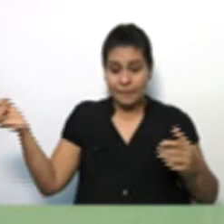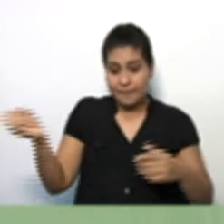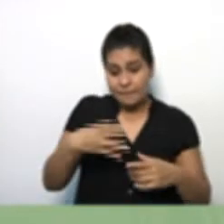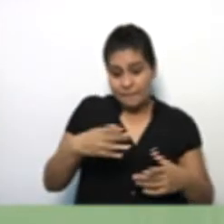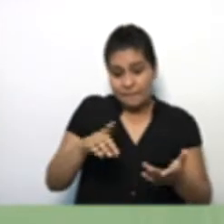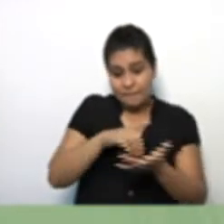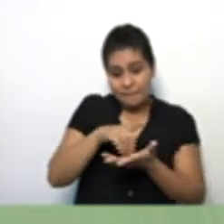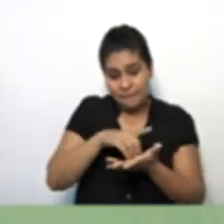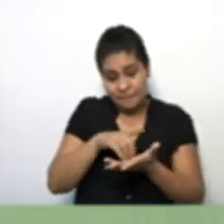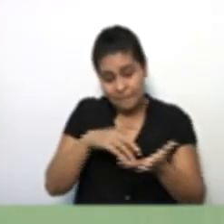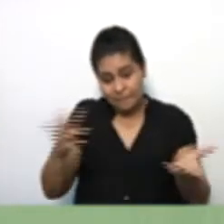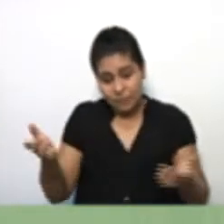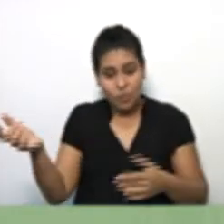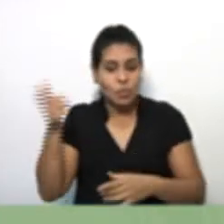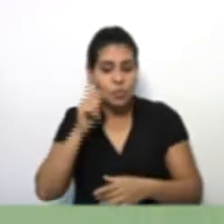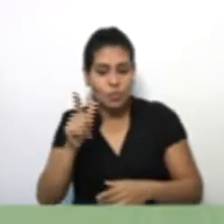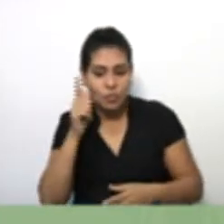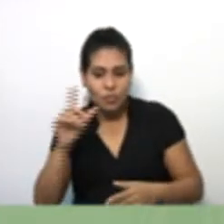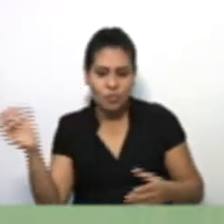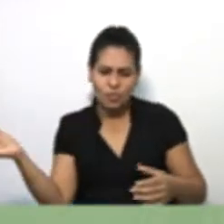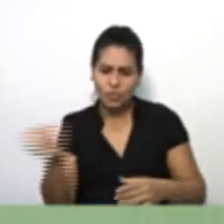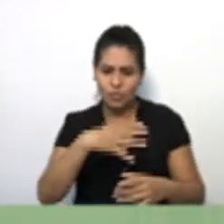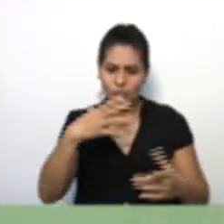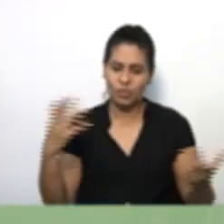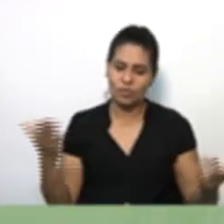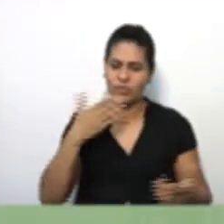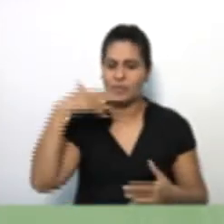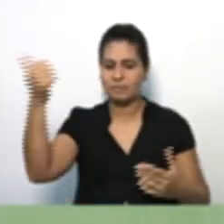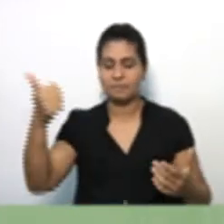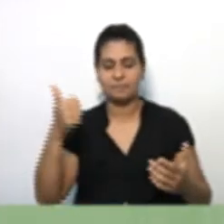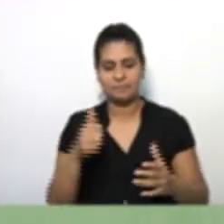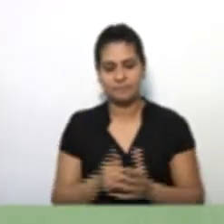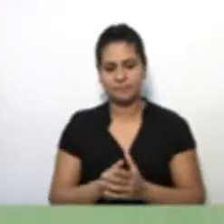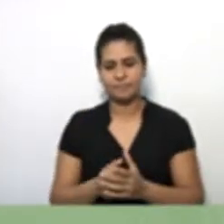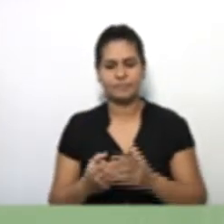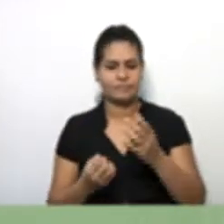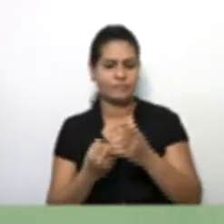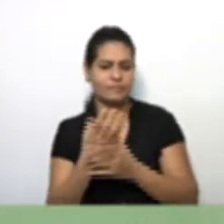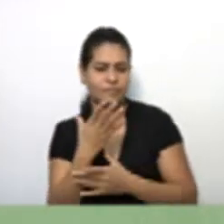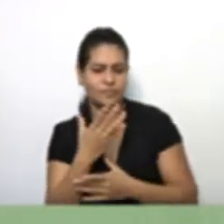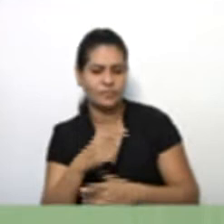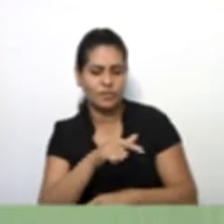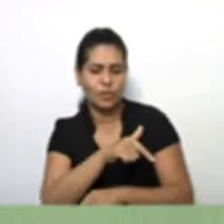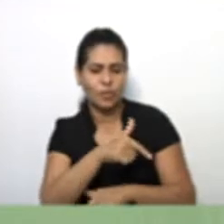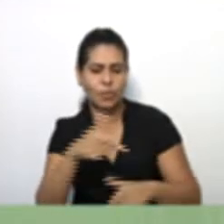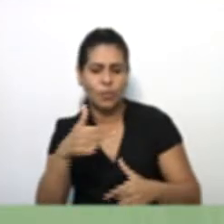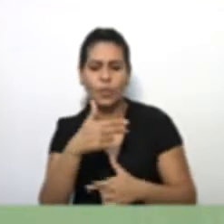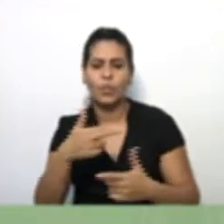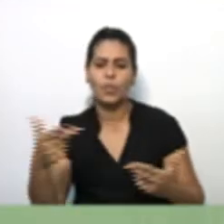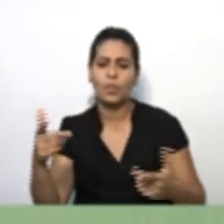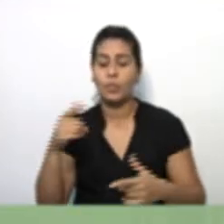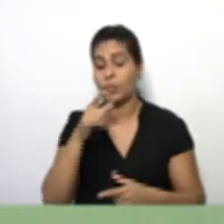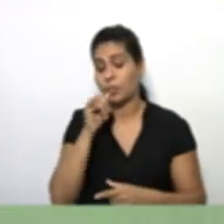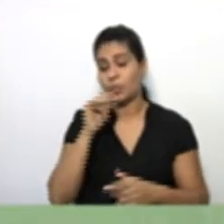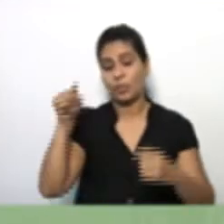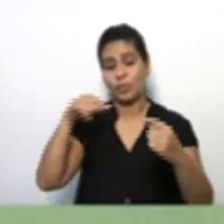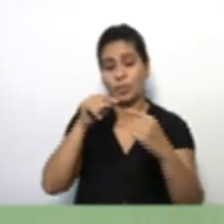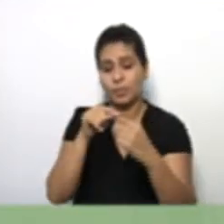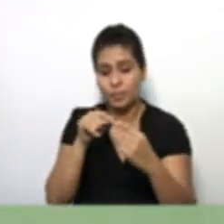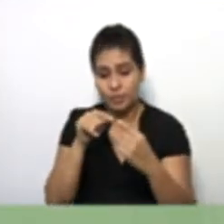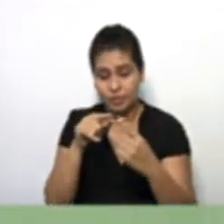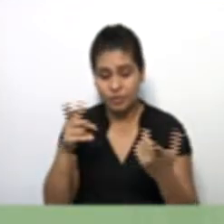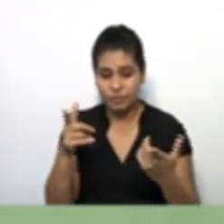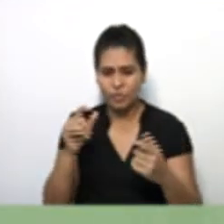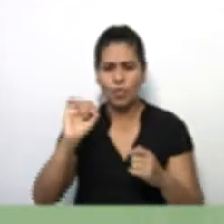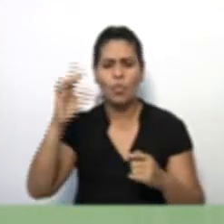que trouxe o quê? Uma inovação, trouxe um produto melhor, né? E criaram-se o quê? Meios para se alcançar os objetivos. Quais foram, no